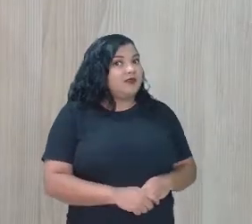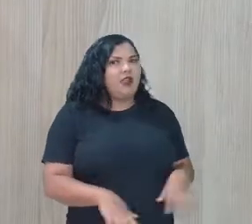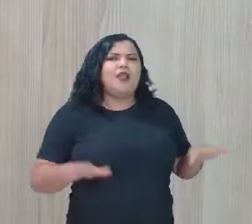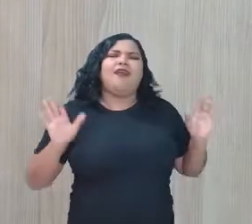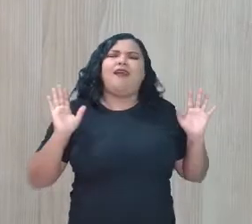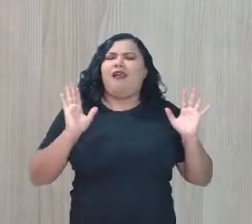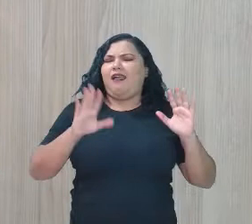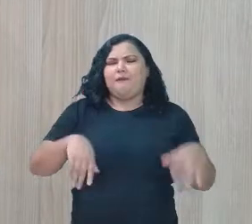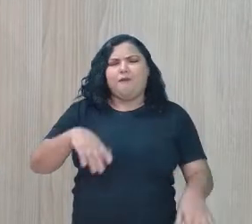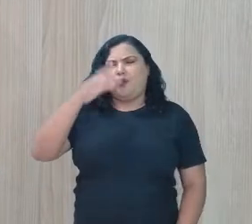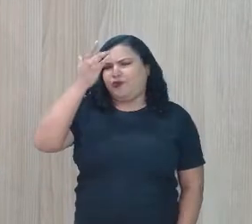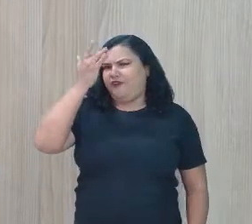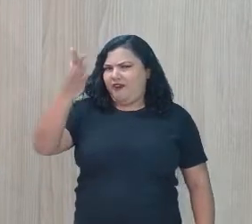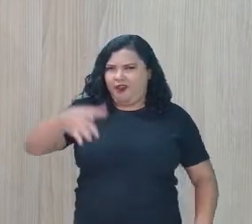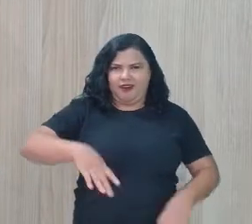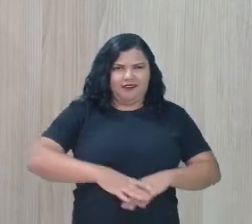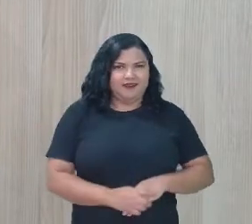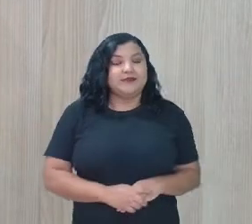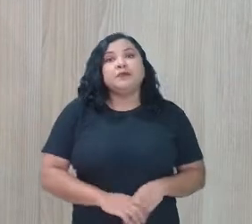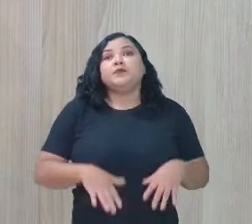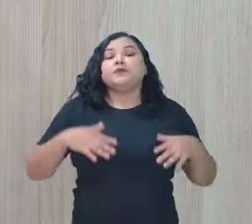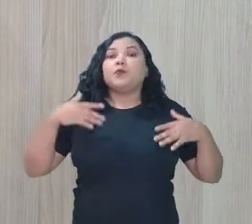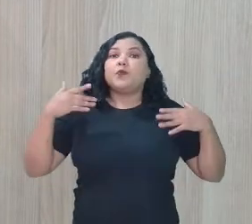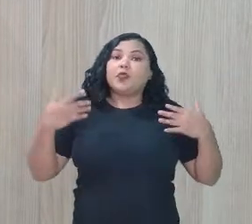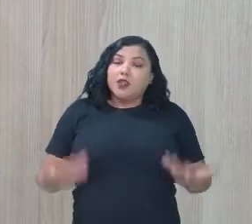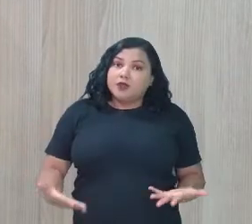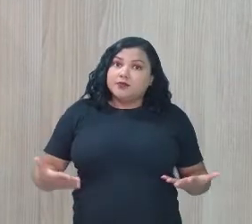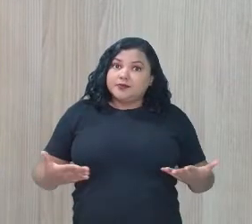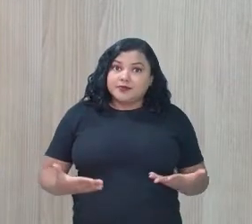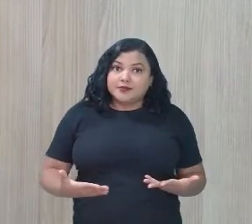Pessoal, é muito fácil. Você vai no seu